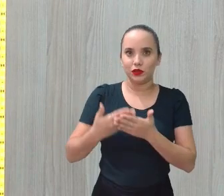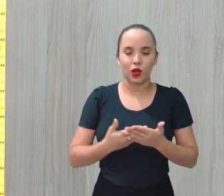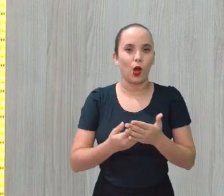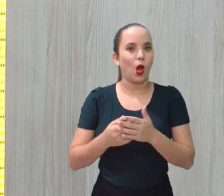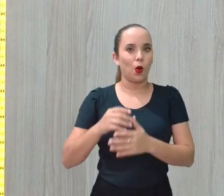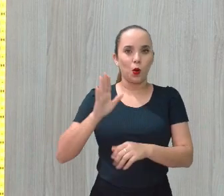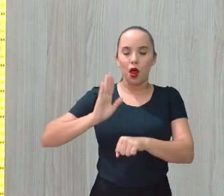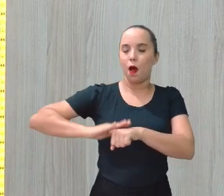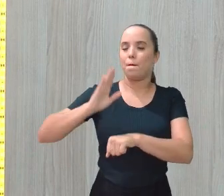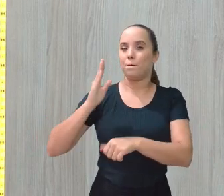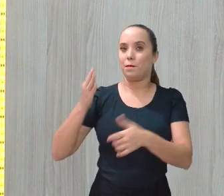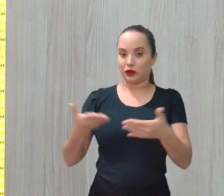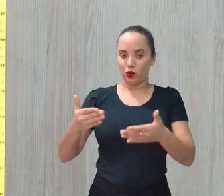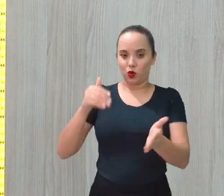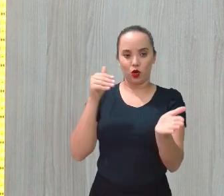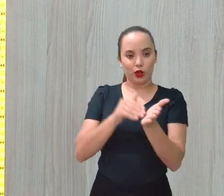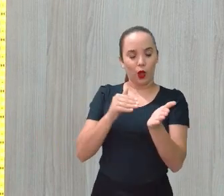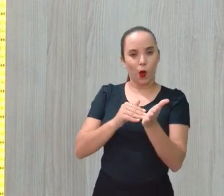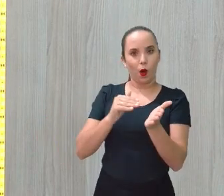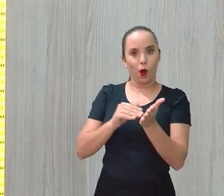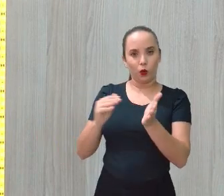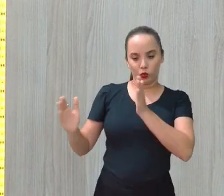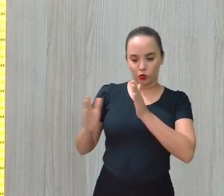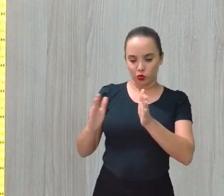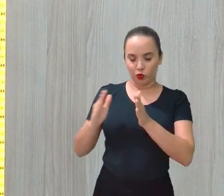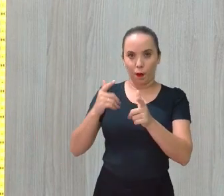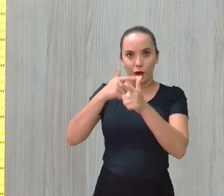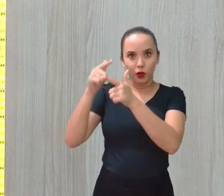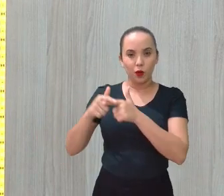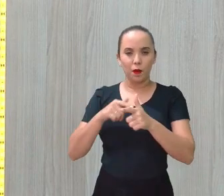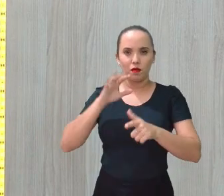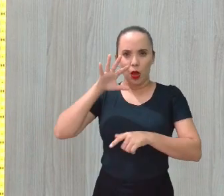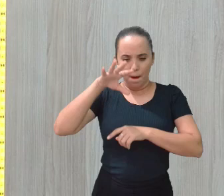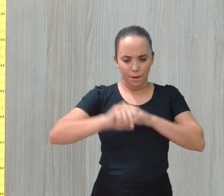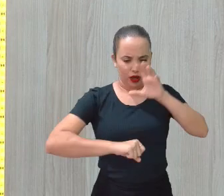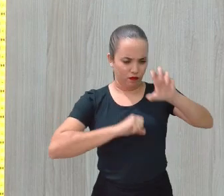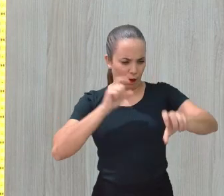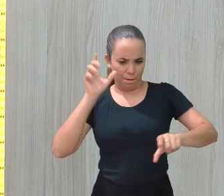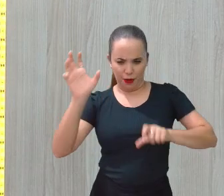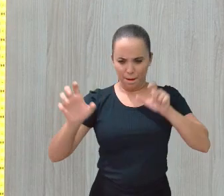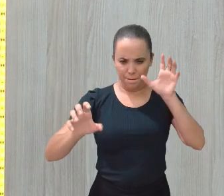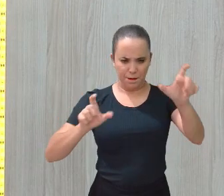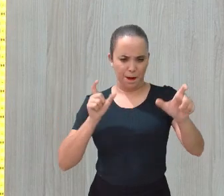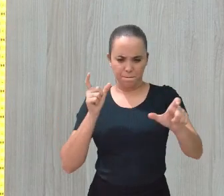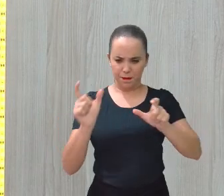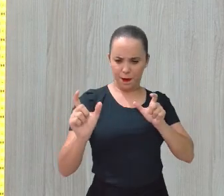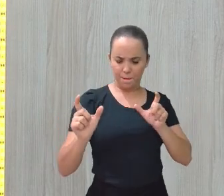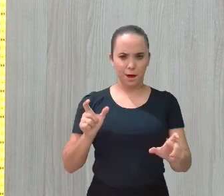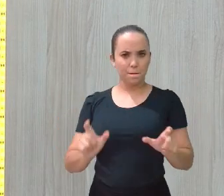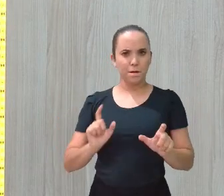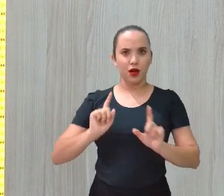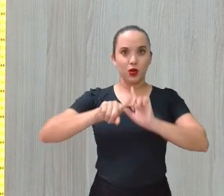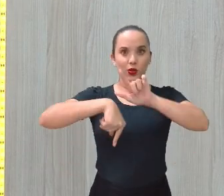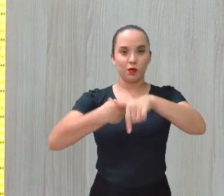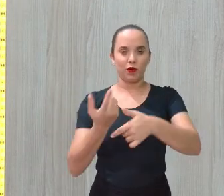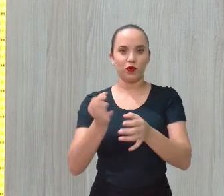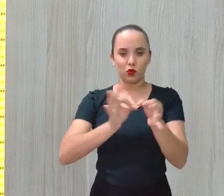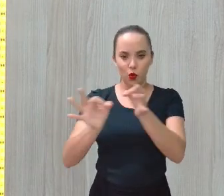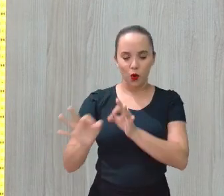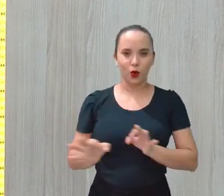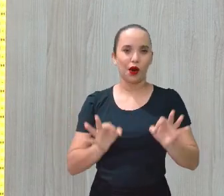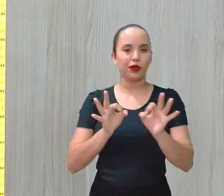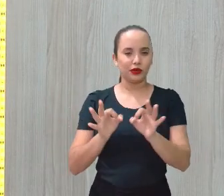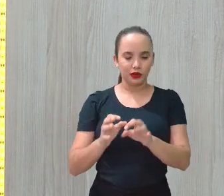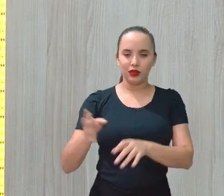última parte do problema, que você pega ali, né, pedaços do problema, ele vai te dando informações e você monta aquelas equações.